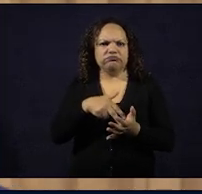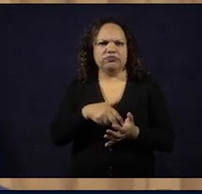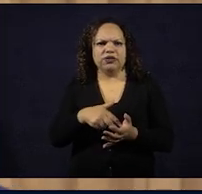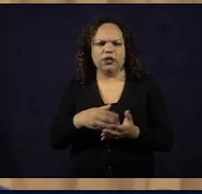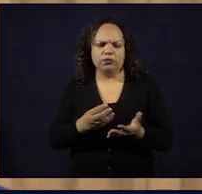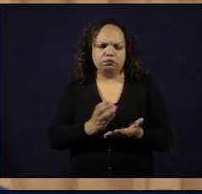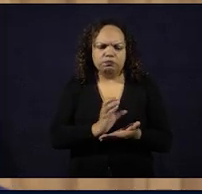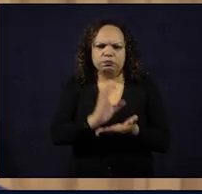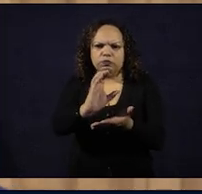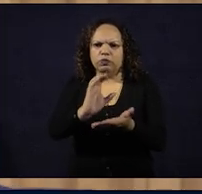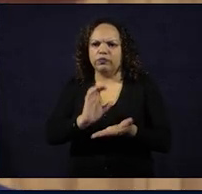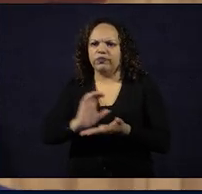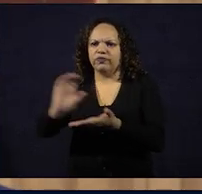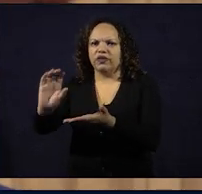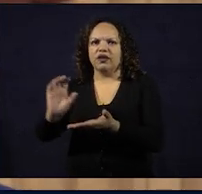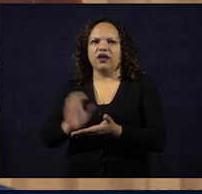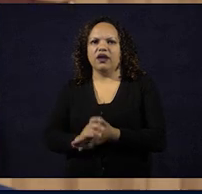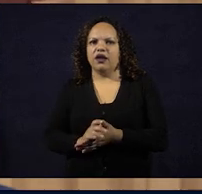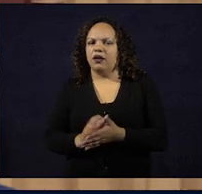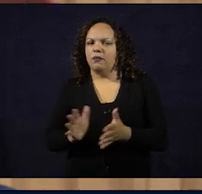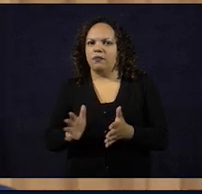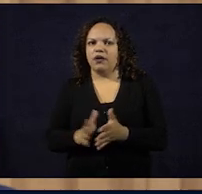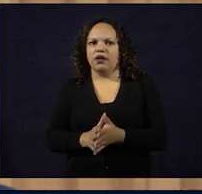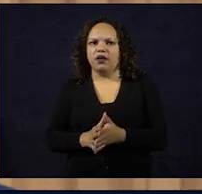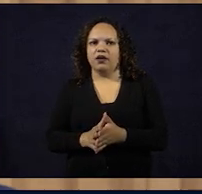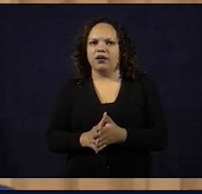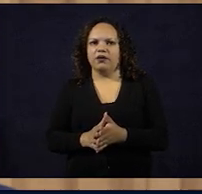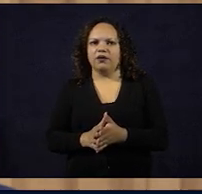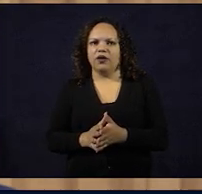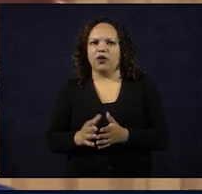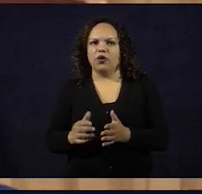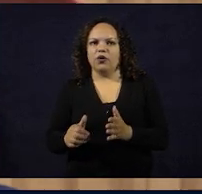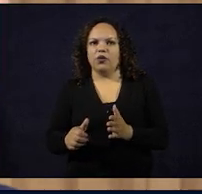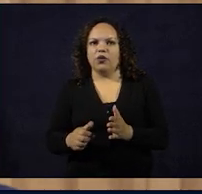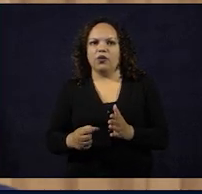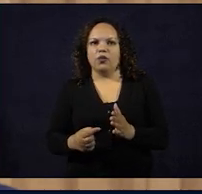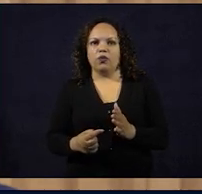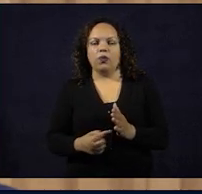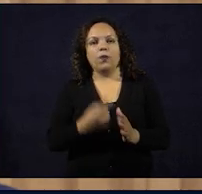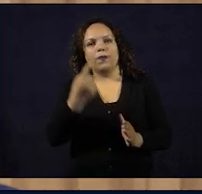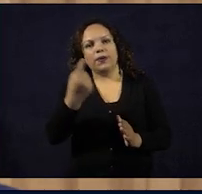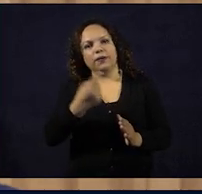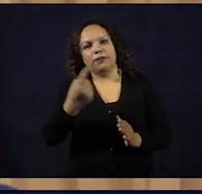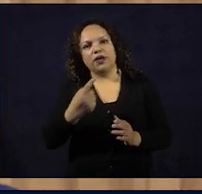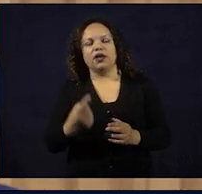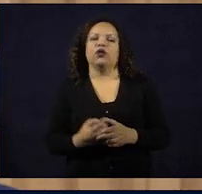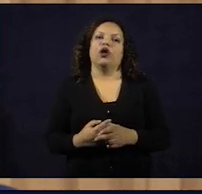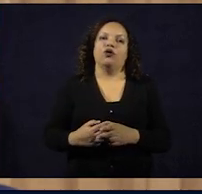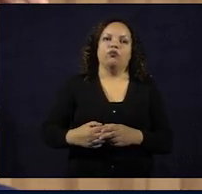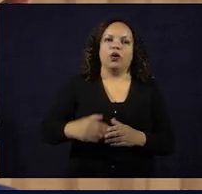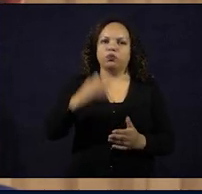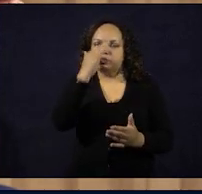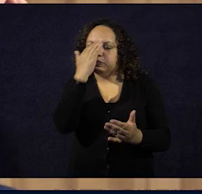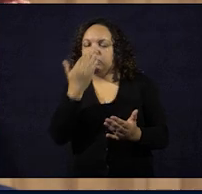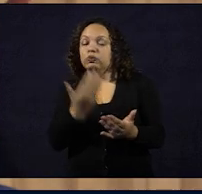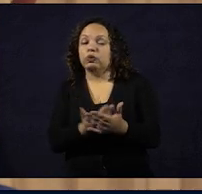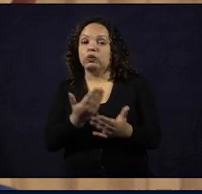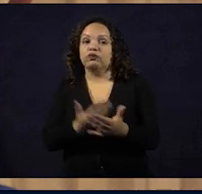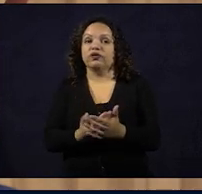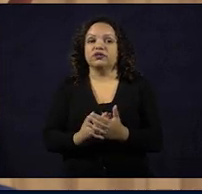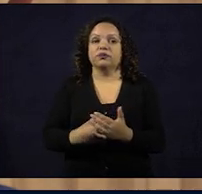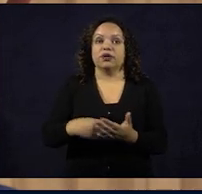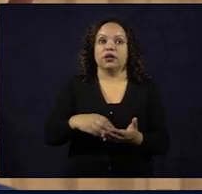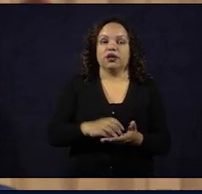para os fornecedores é ímpar no mercado a gente é ver isso como a relação de confiança para que os fornecedores